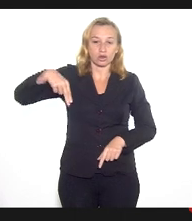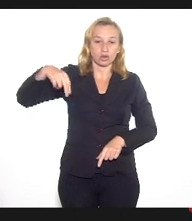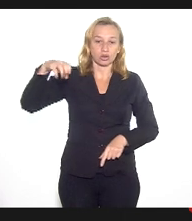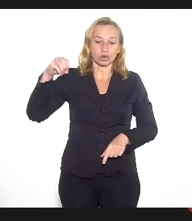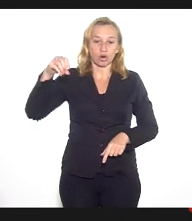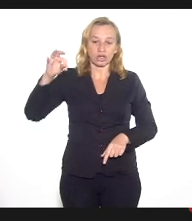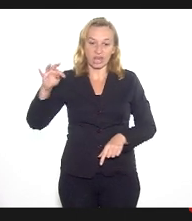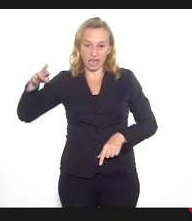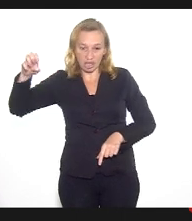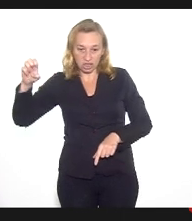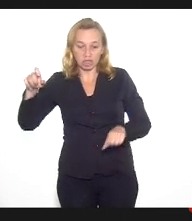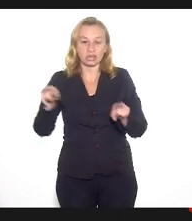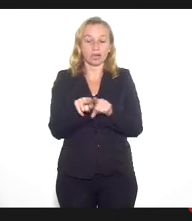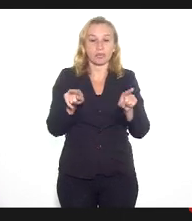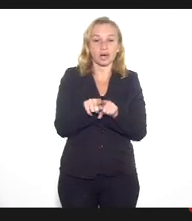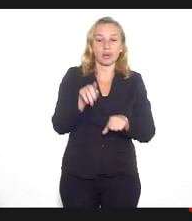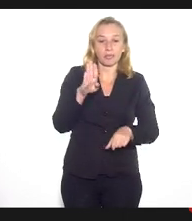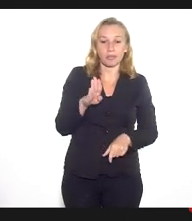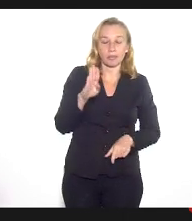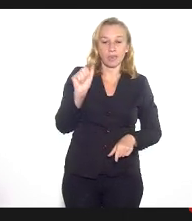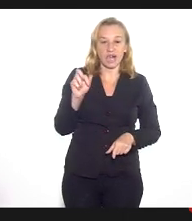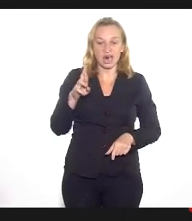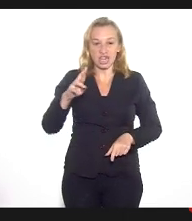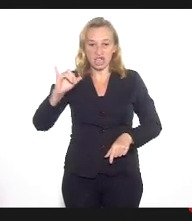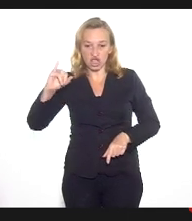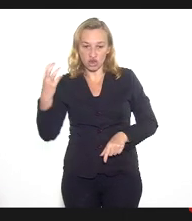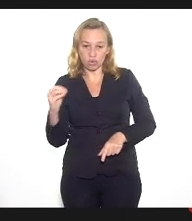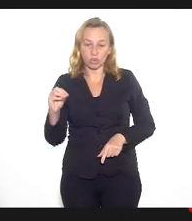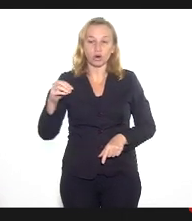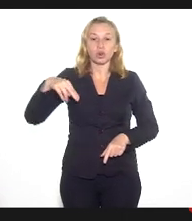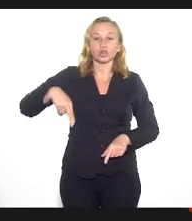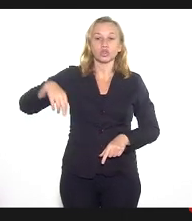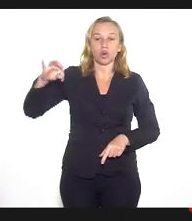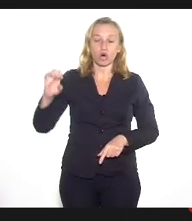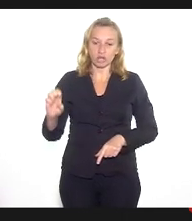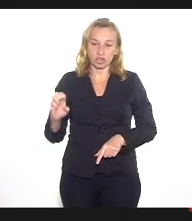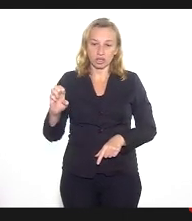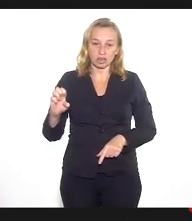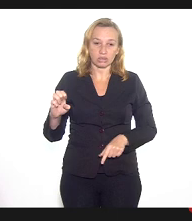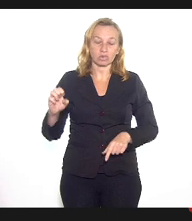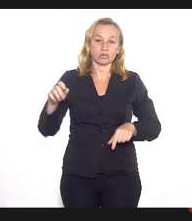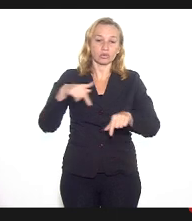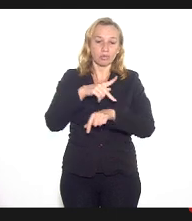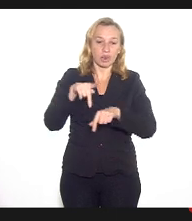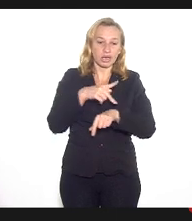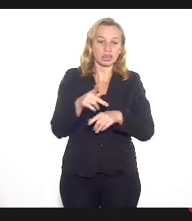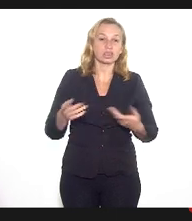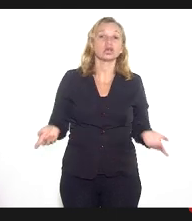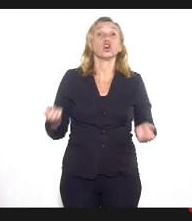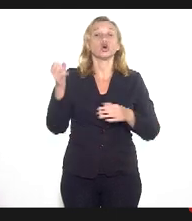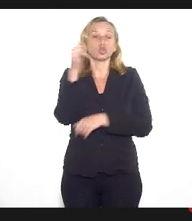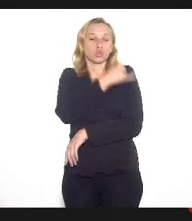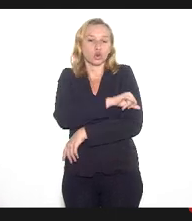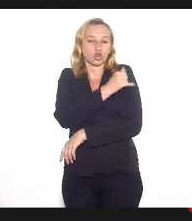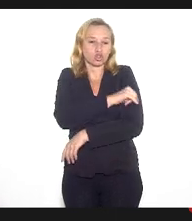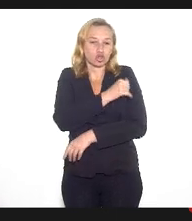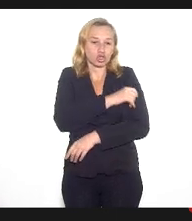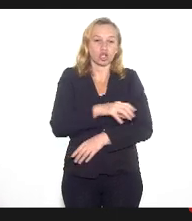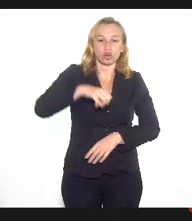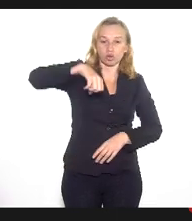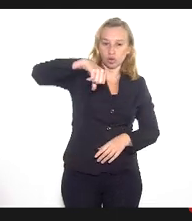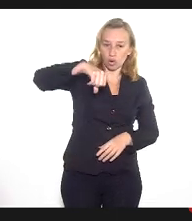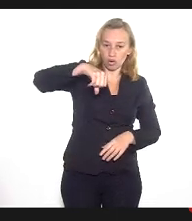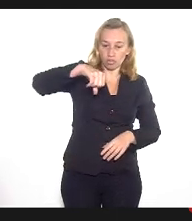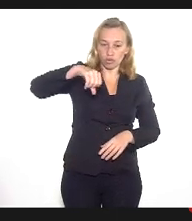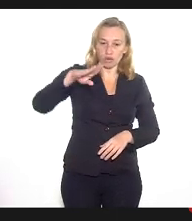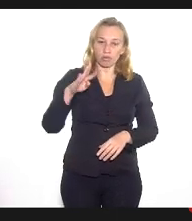e na Bacia de Barreirinhas, ao norte do país. No Rio de Janeiro, a Shell participa de 9 blocos de